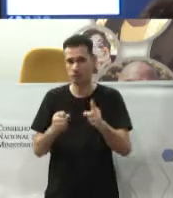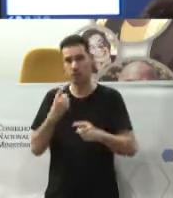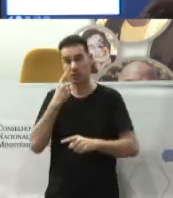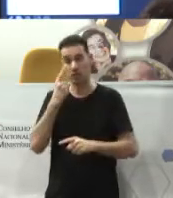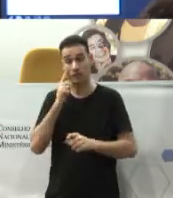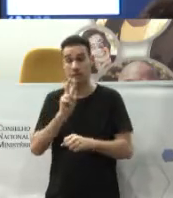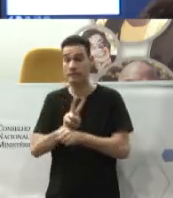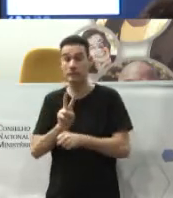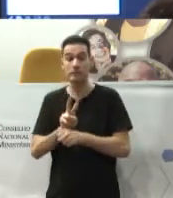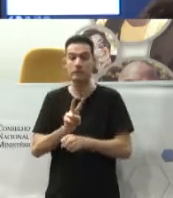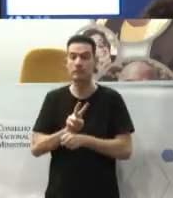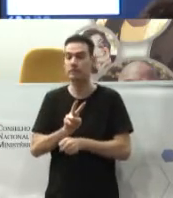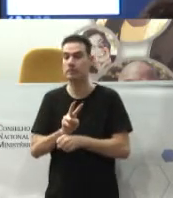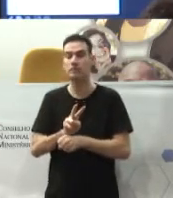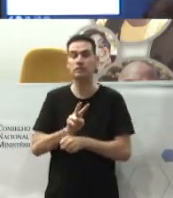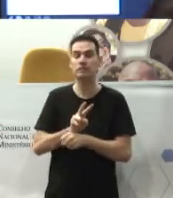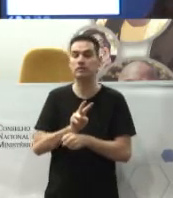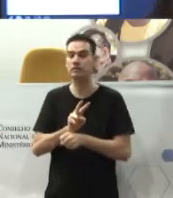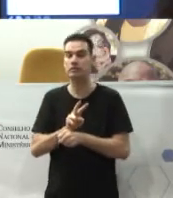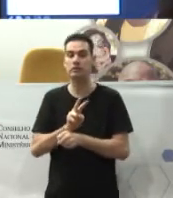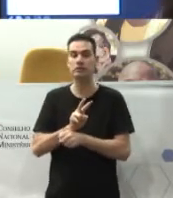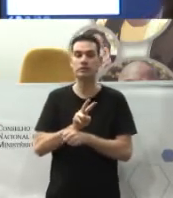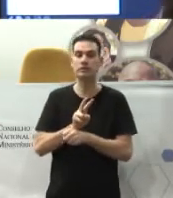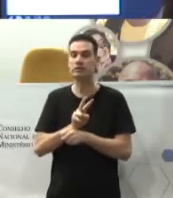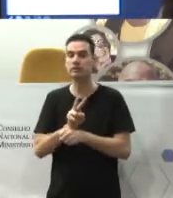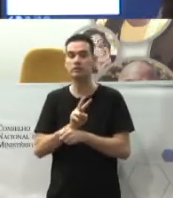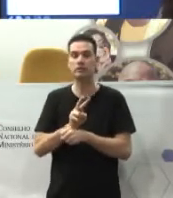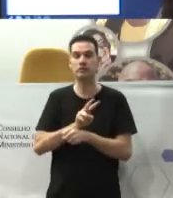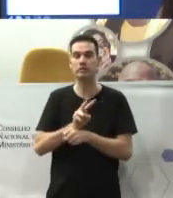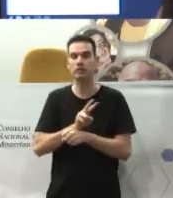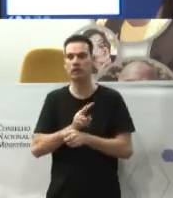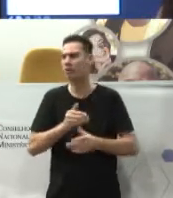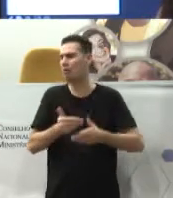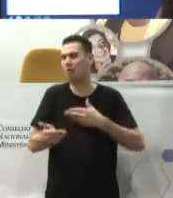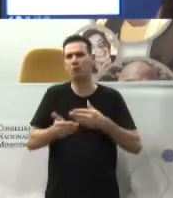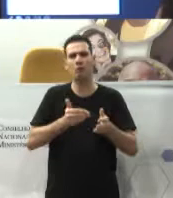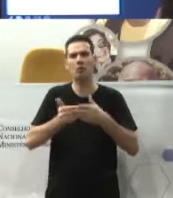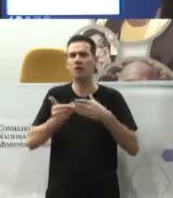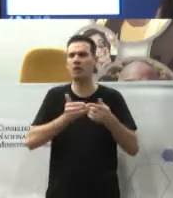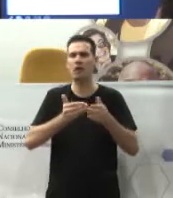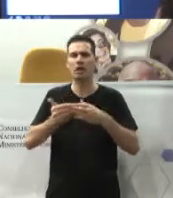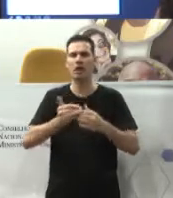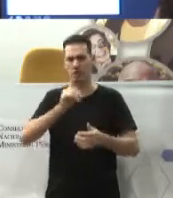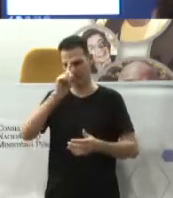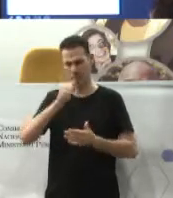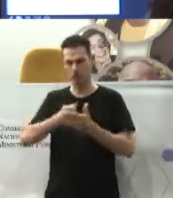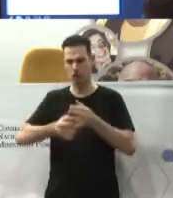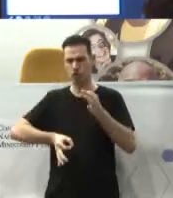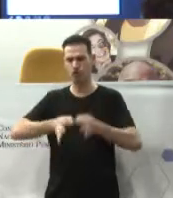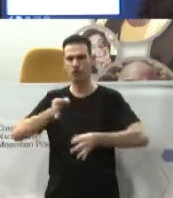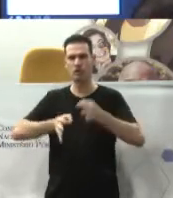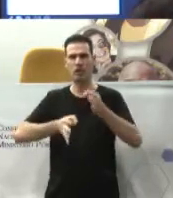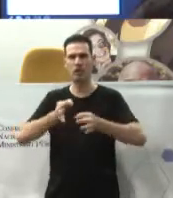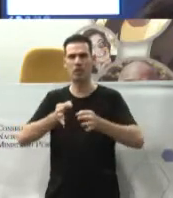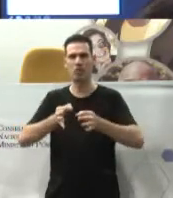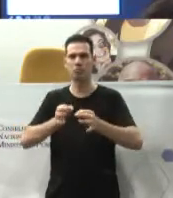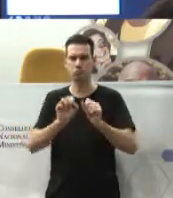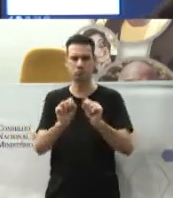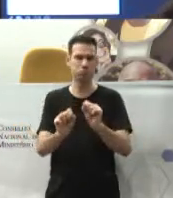estar vigilantes. Por isso que não serve, Vladimir, qualquer sentença judicial. Por isso que não serve qualquer